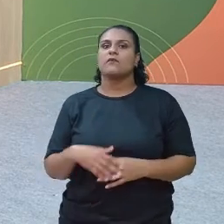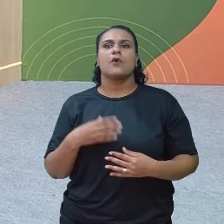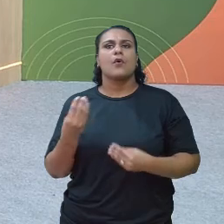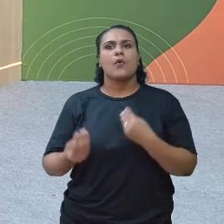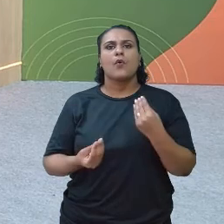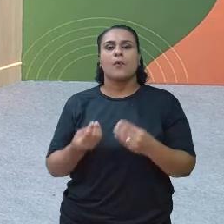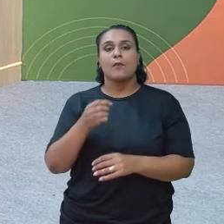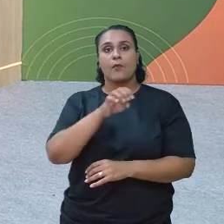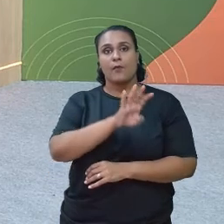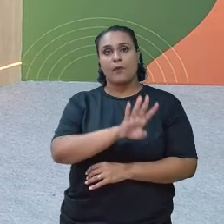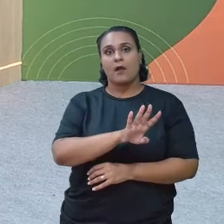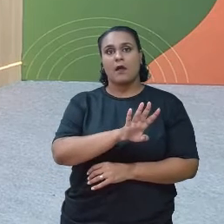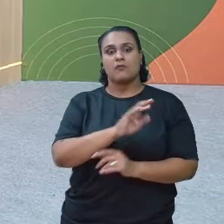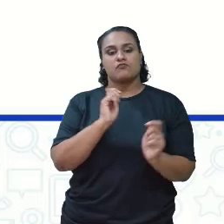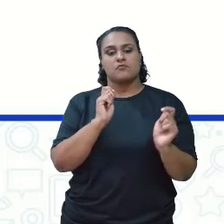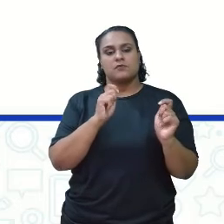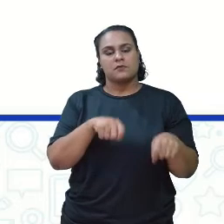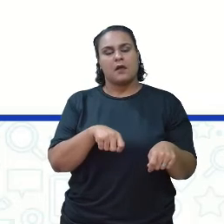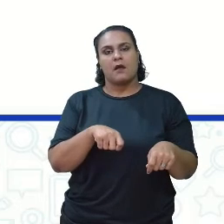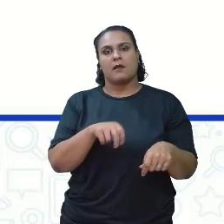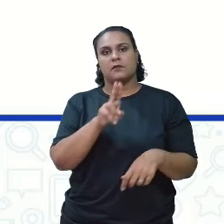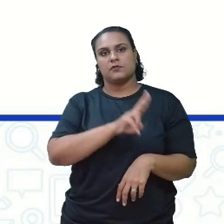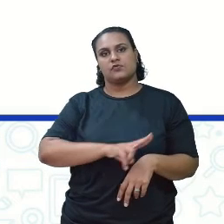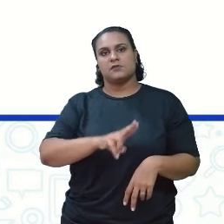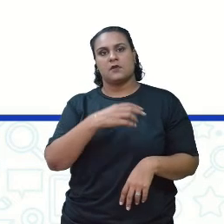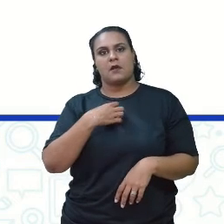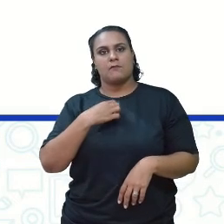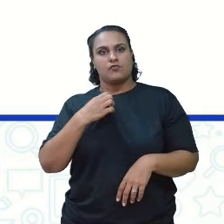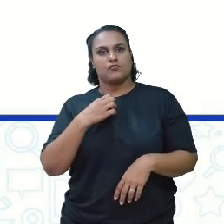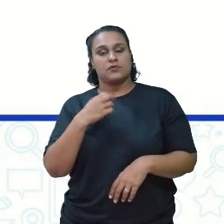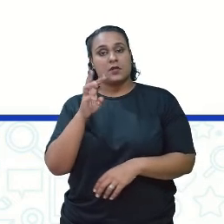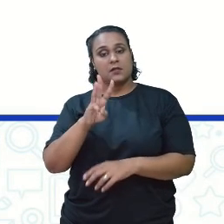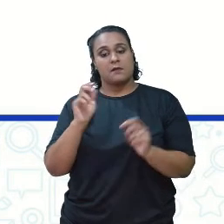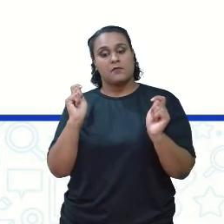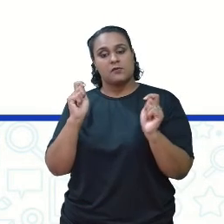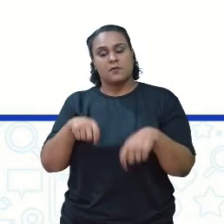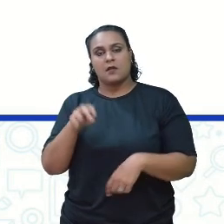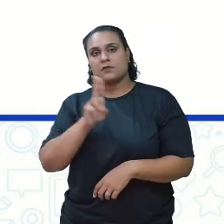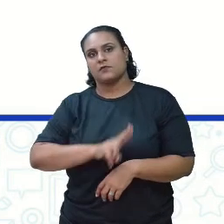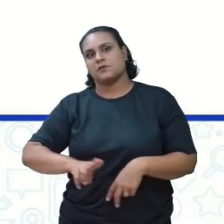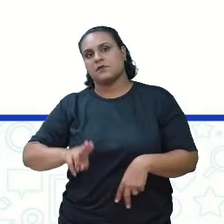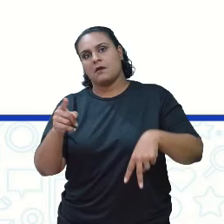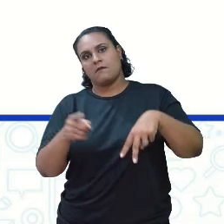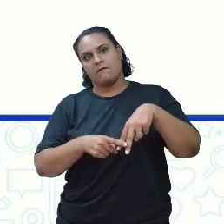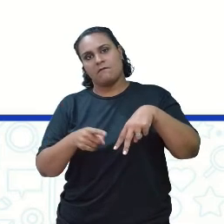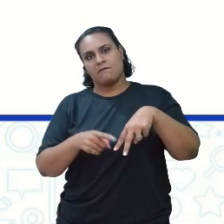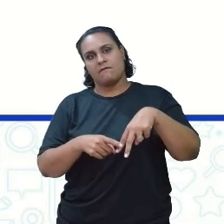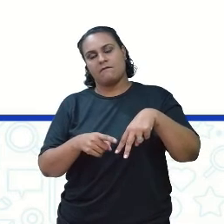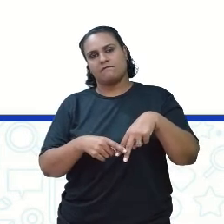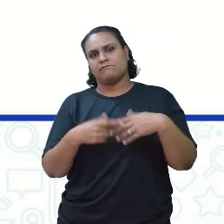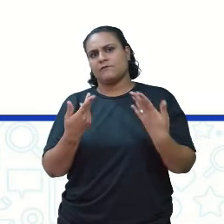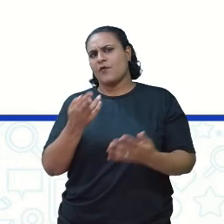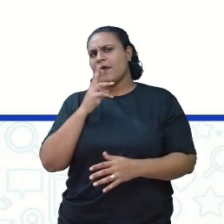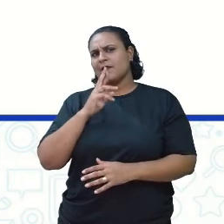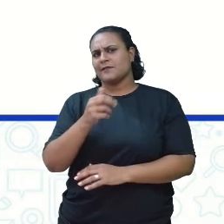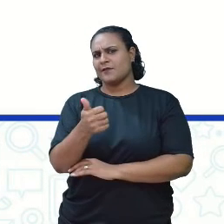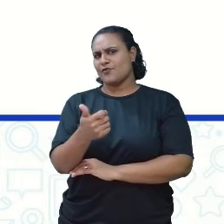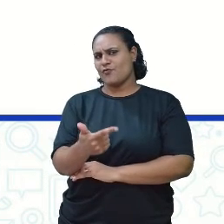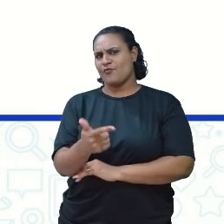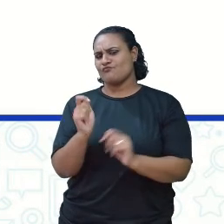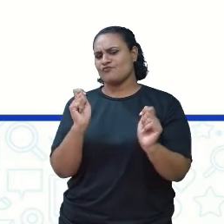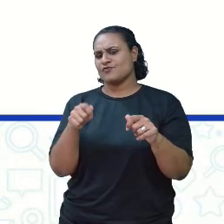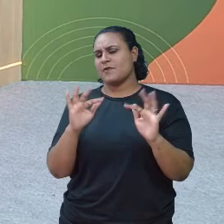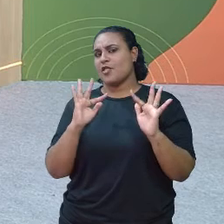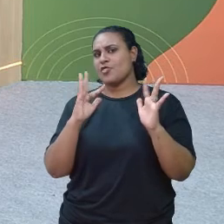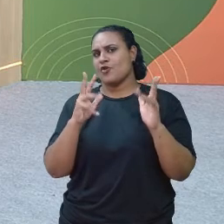que 4 maneiras de usar a blusa e 3 maneiras de usar as calças pode me levar a 12 maneiras